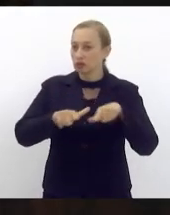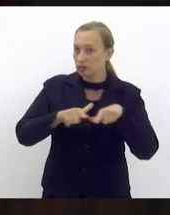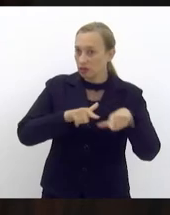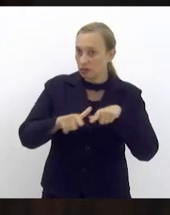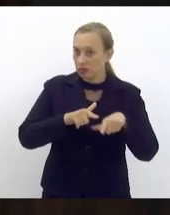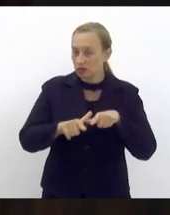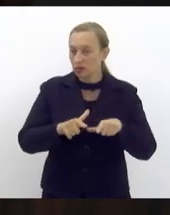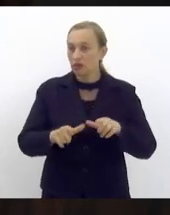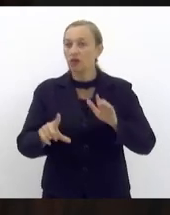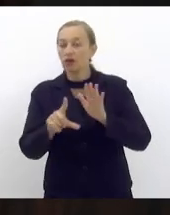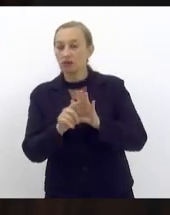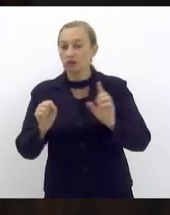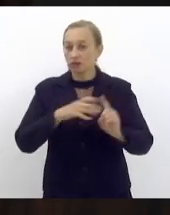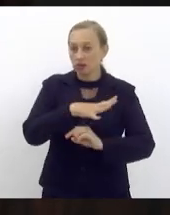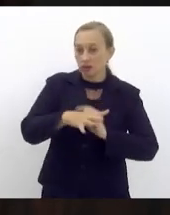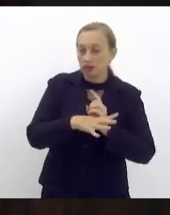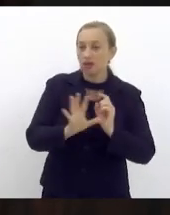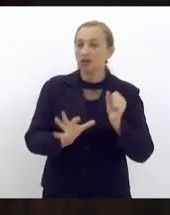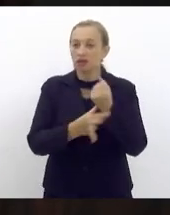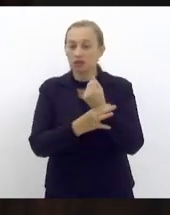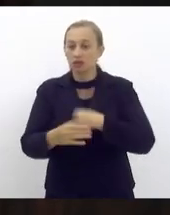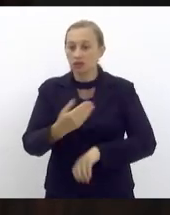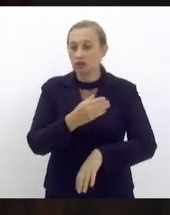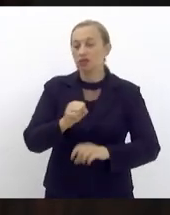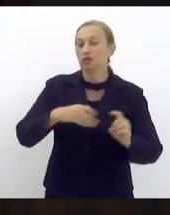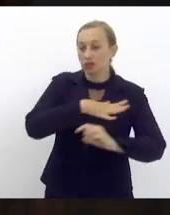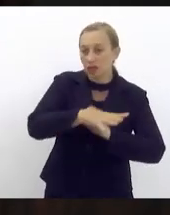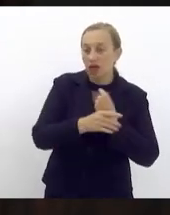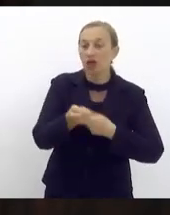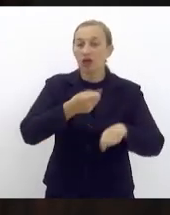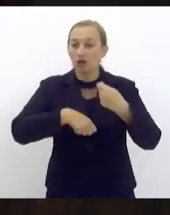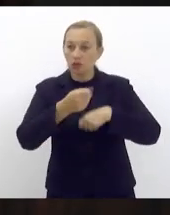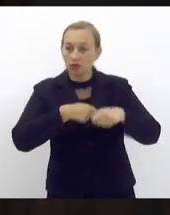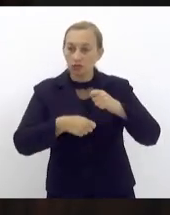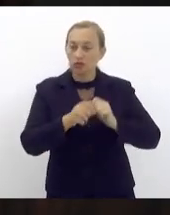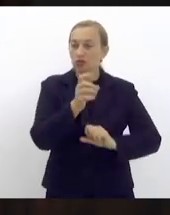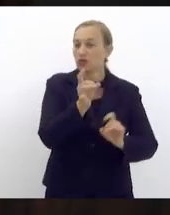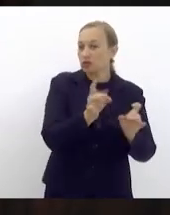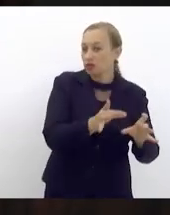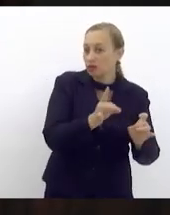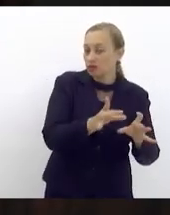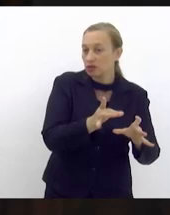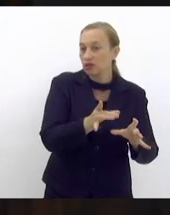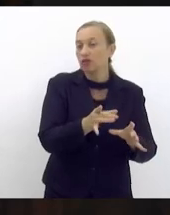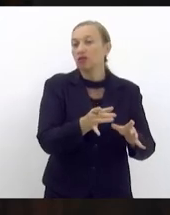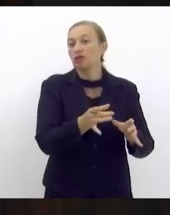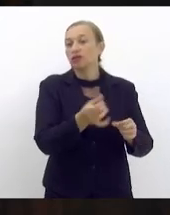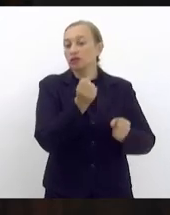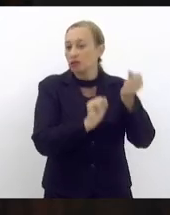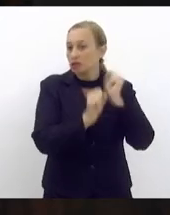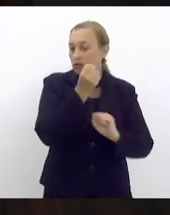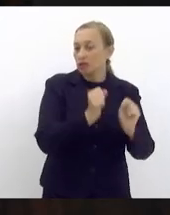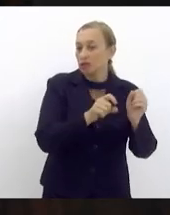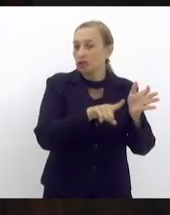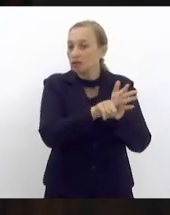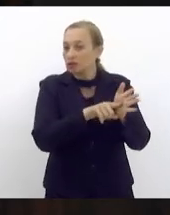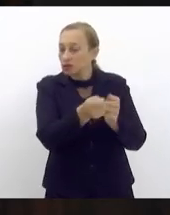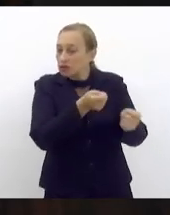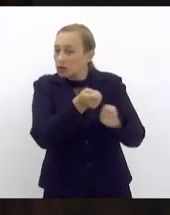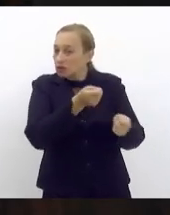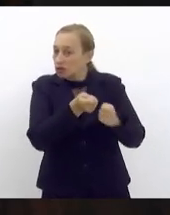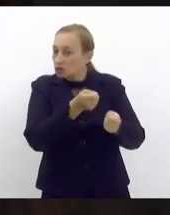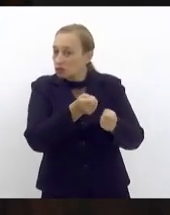legislação social e Seguridade Social de Economia Indústria e Comércio e de orçamento Finanças fiscalização